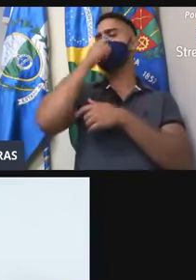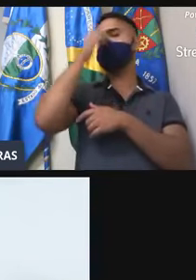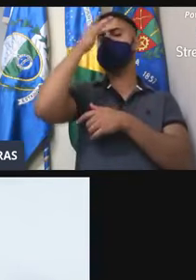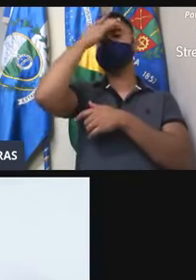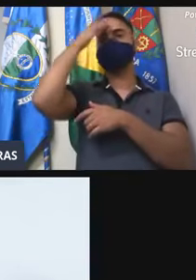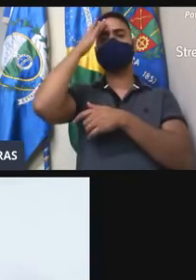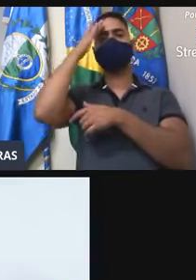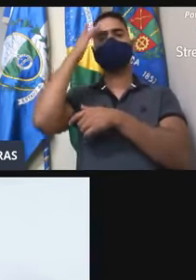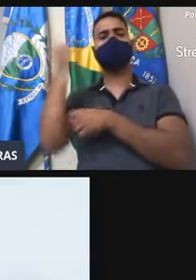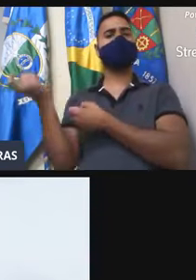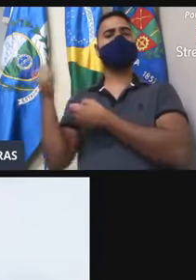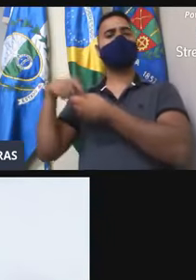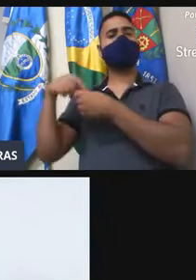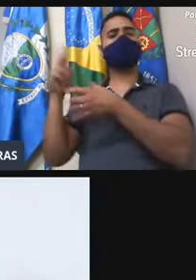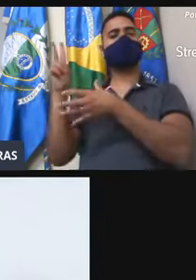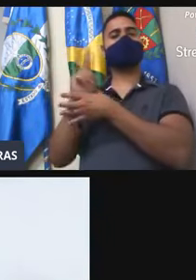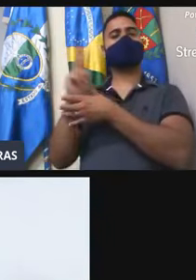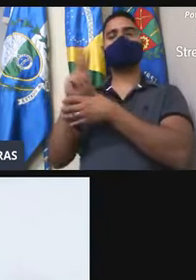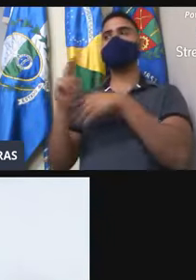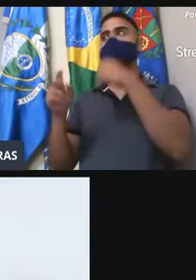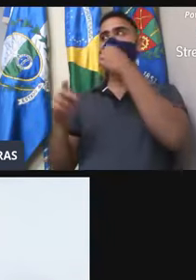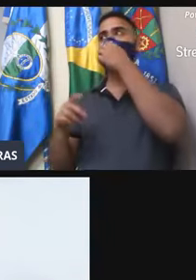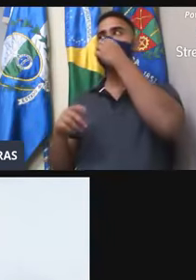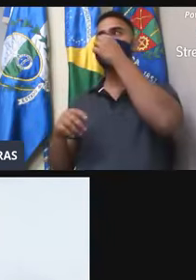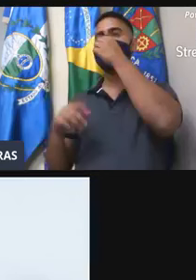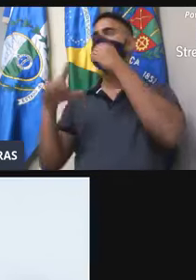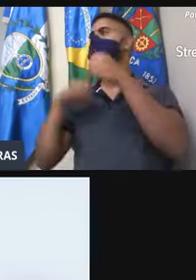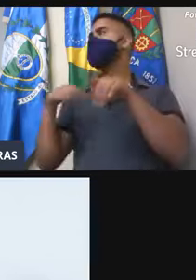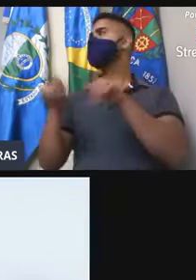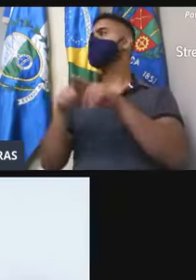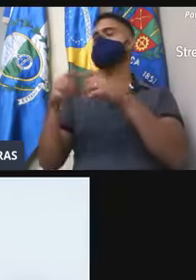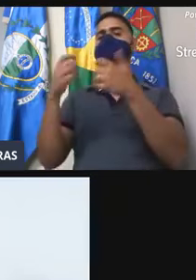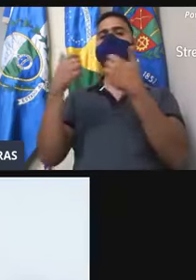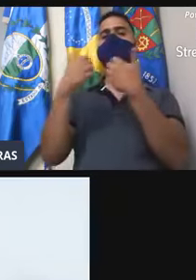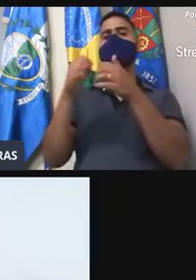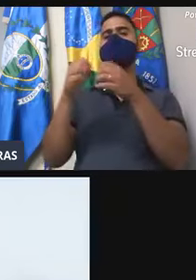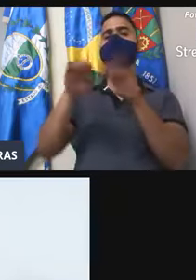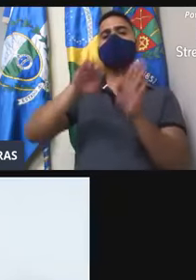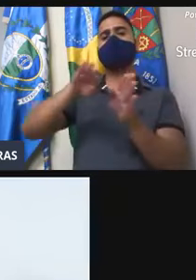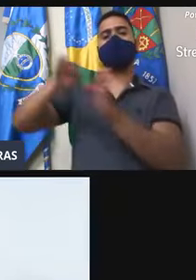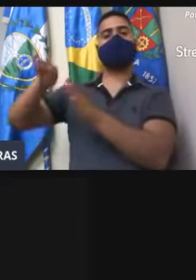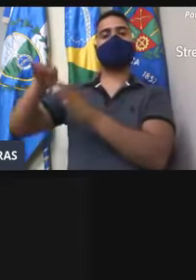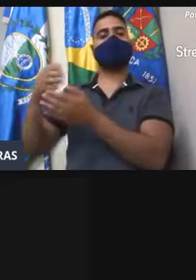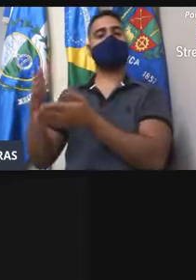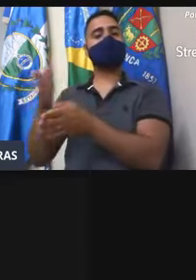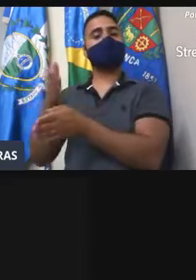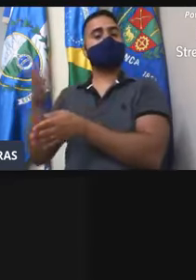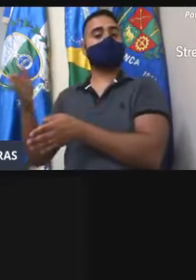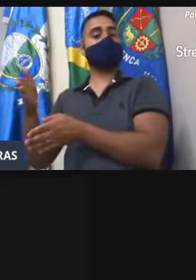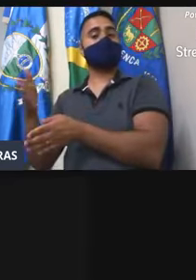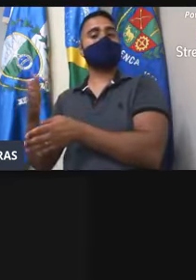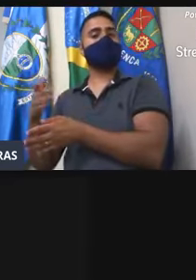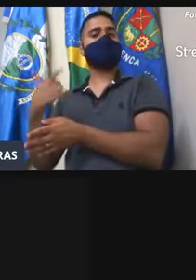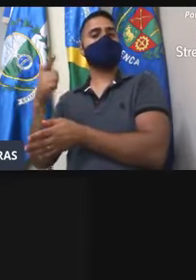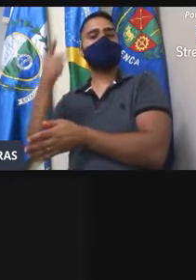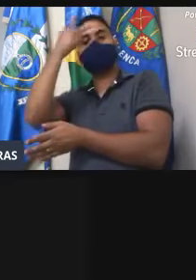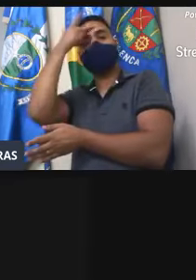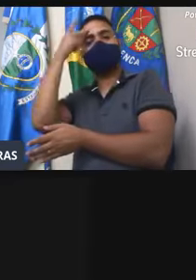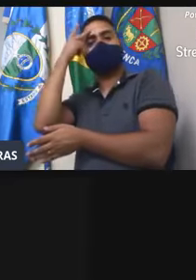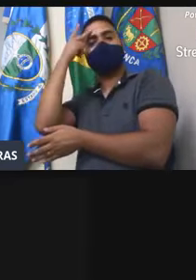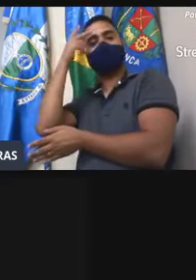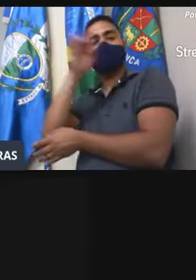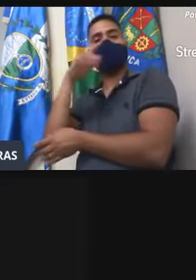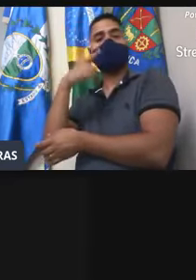de pessoas. Ainda tem aqueles caminhões que ali da Plásticos Valença que ficam no acostamento. Então, as pessoas às vezes não têm onde encostar. Se for um